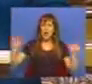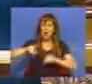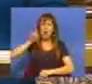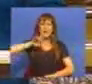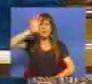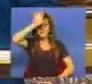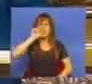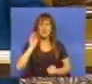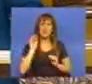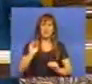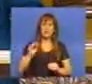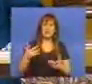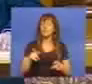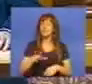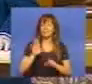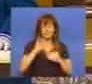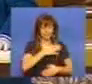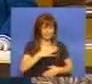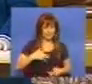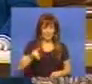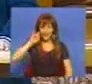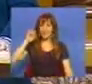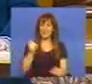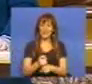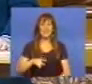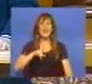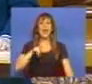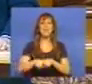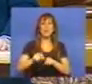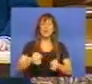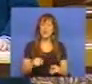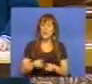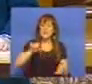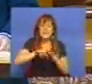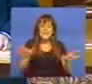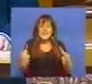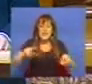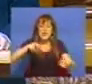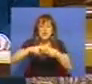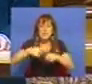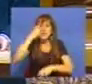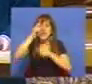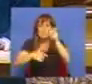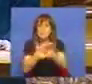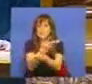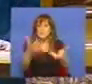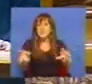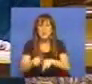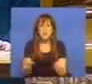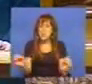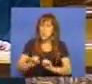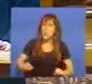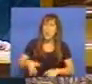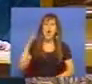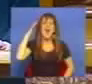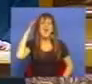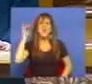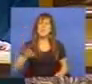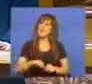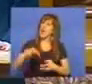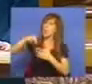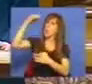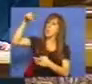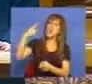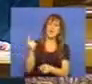Ministra da Saúde. O que reclamamos é que a política se centre no problema dos cidadãos e que não tenha os números como